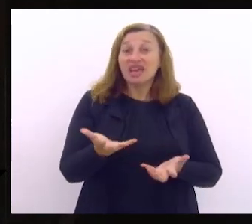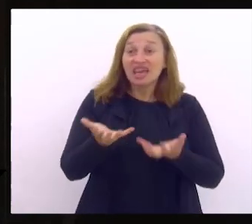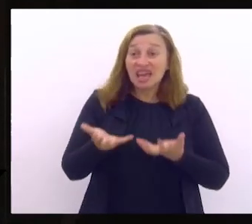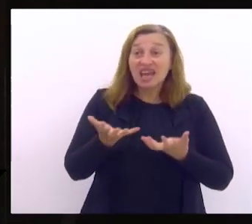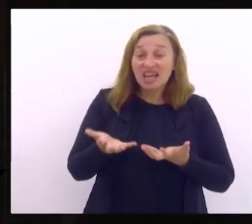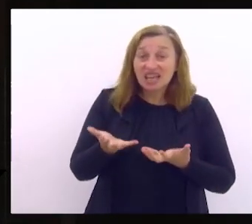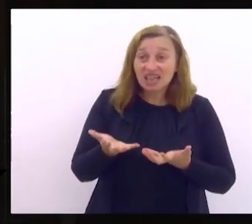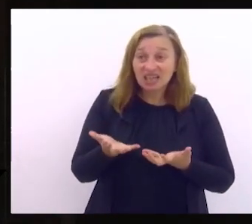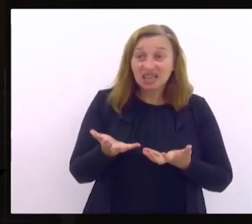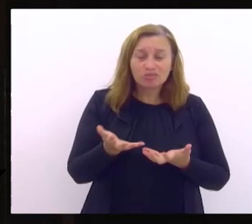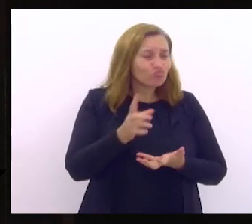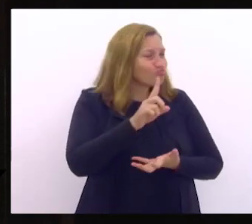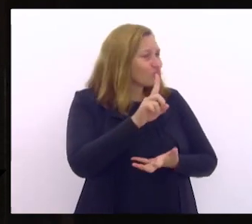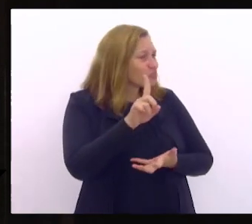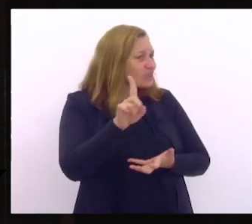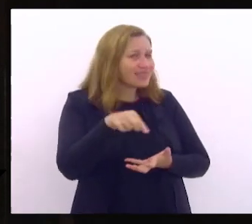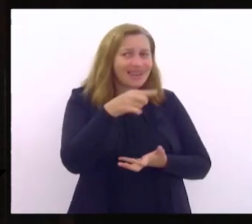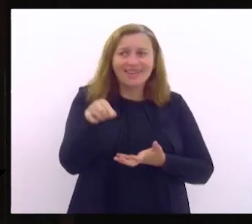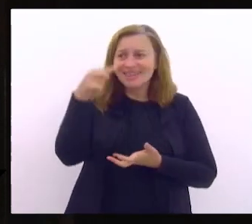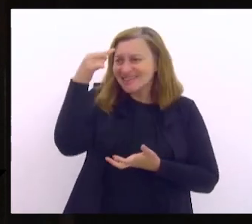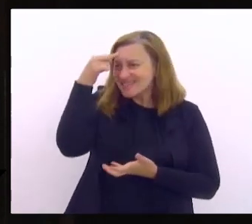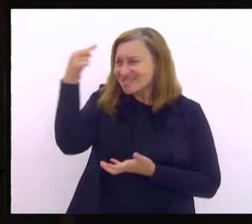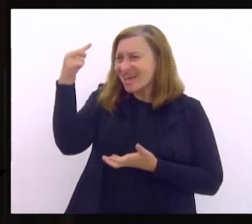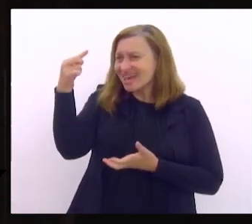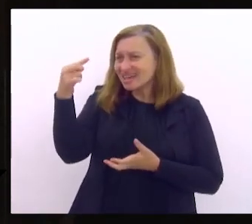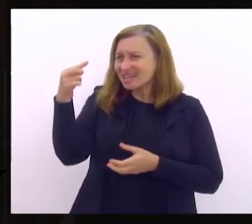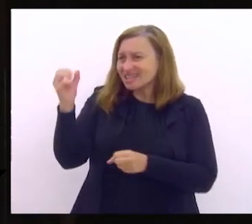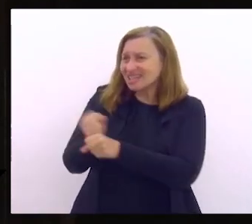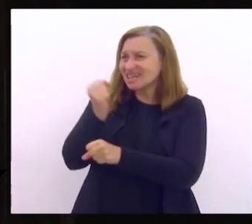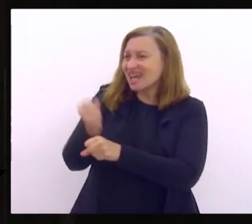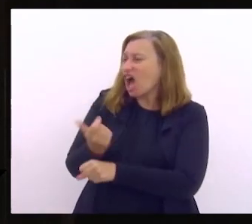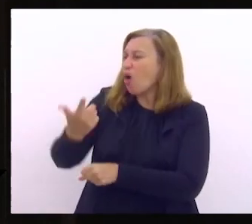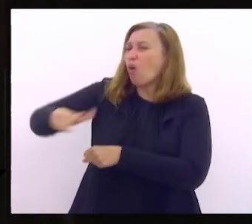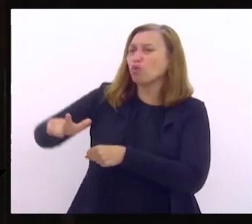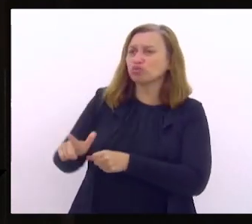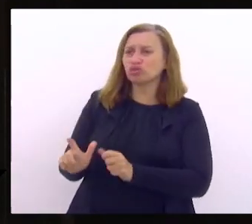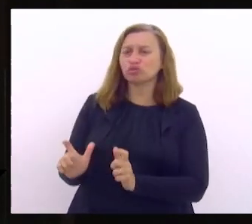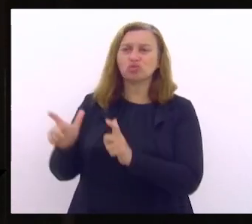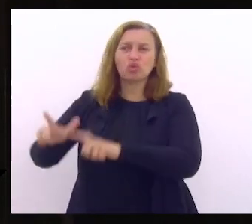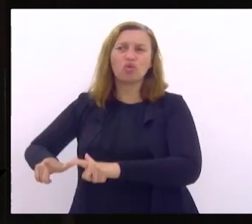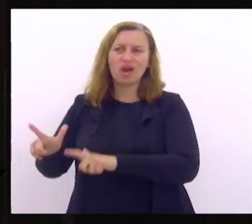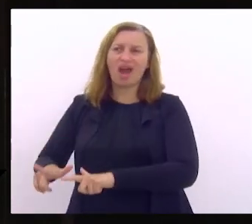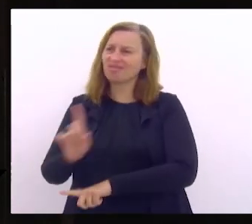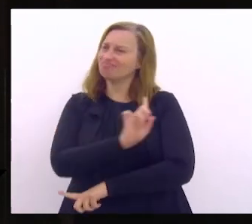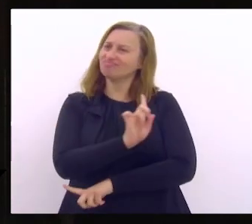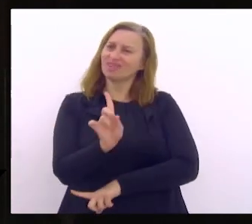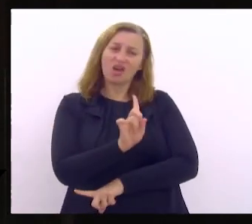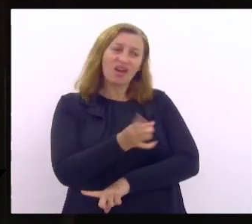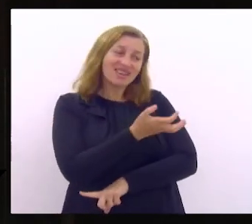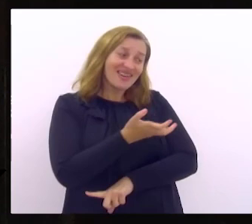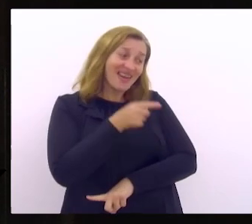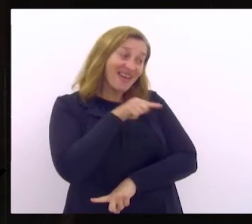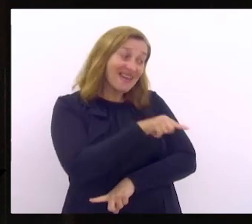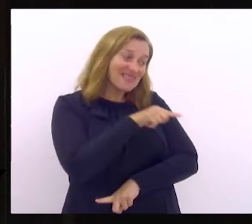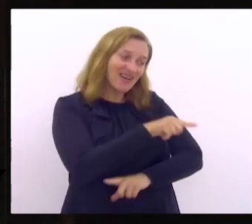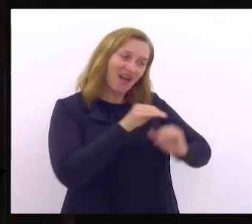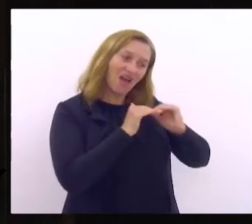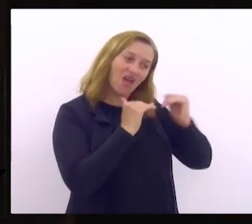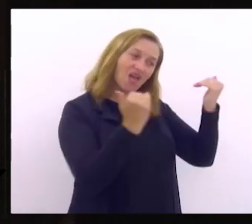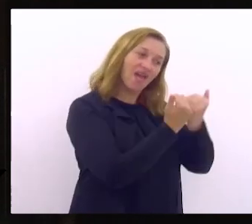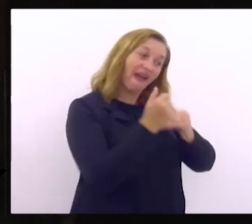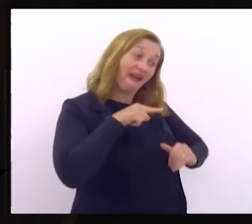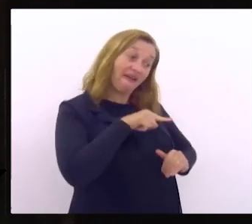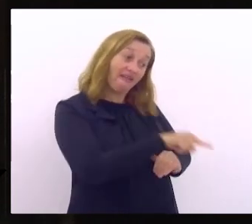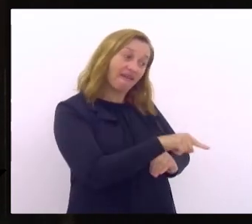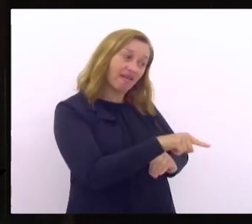queremos extirpar, essa ideia de fazer um outro estado de atletismo em outro lugar. A nossa casa é